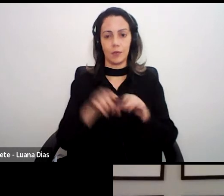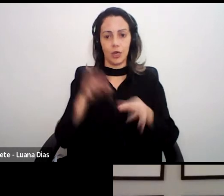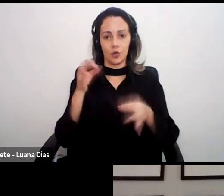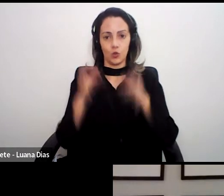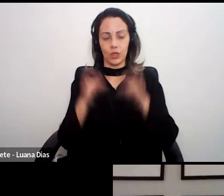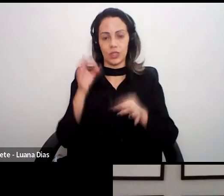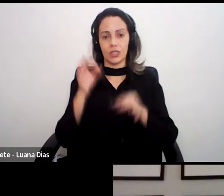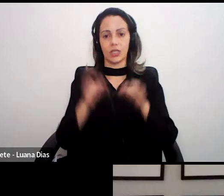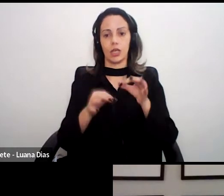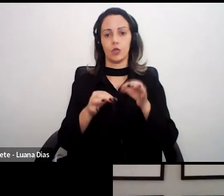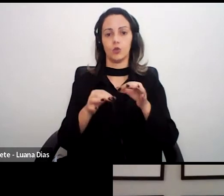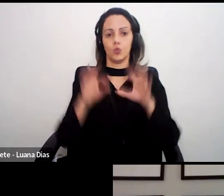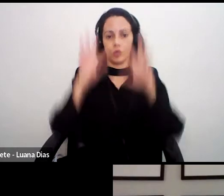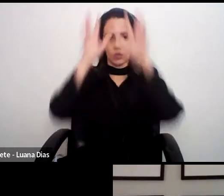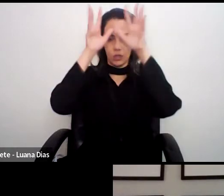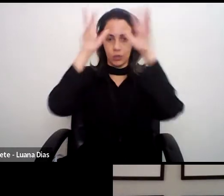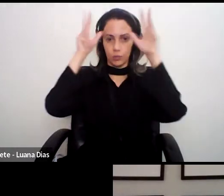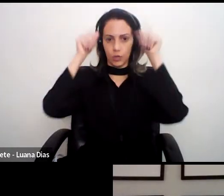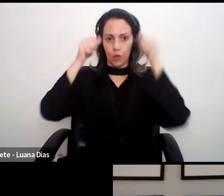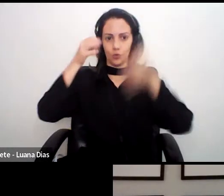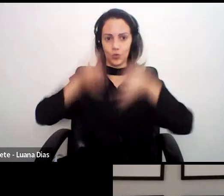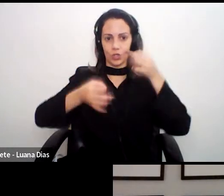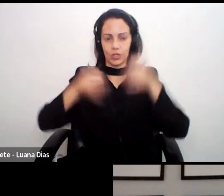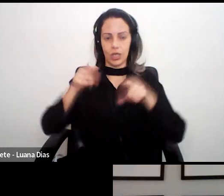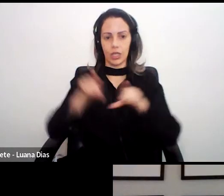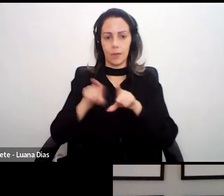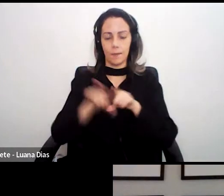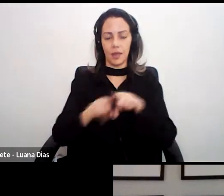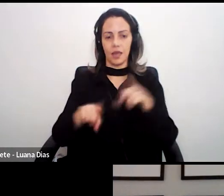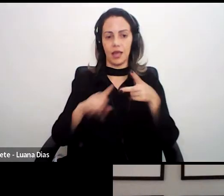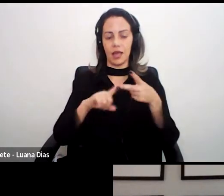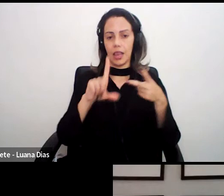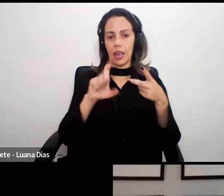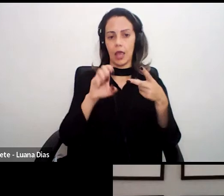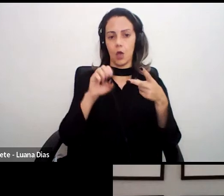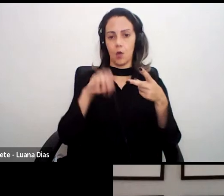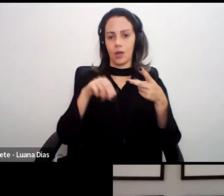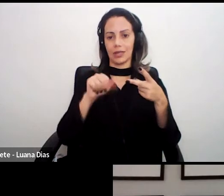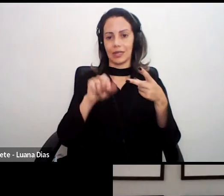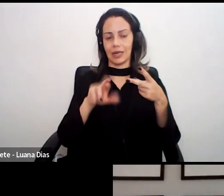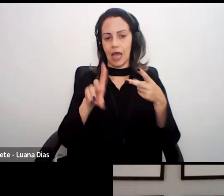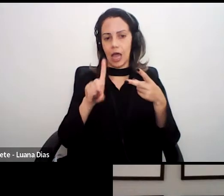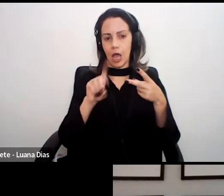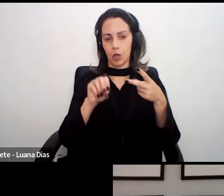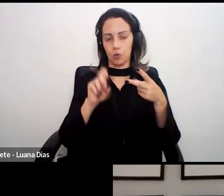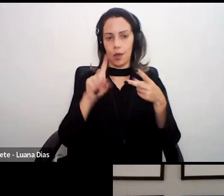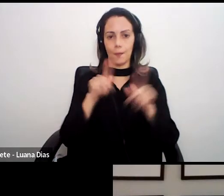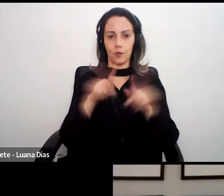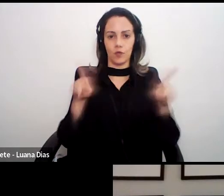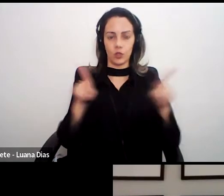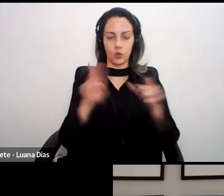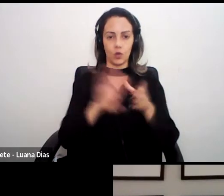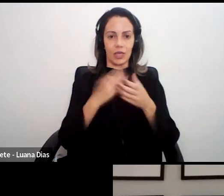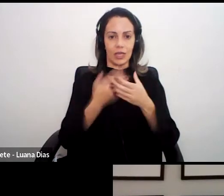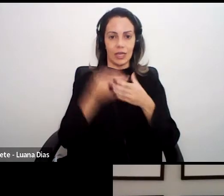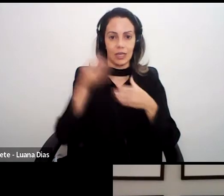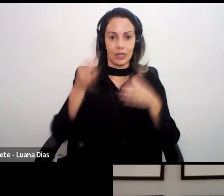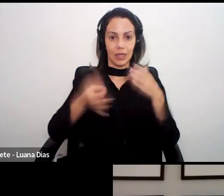Justiça. O doutor Leonardo é doutor em Letras pela Pontifícia Universidade Católica do Rio de Janeiro e professor da EMET.